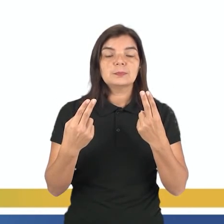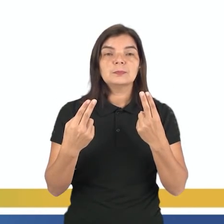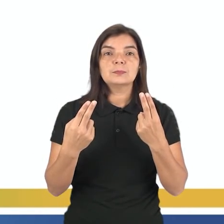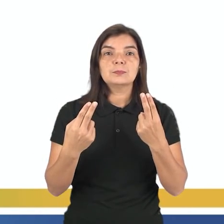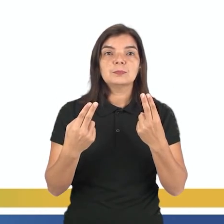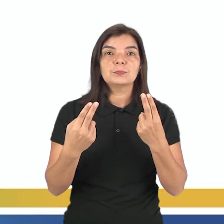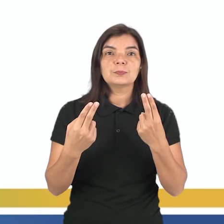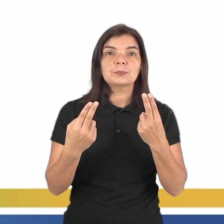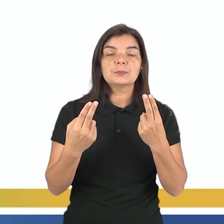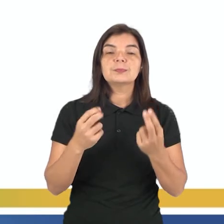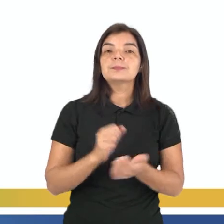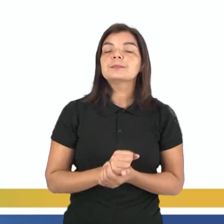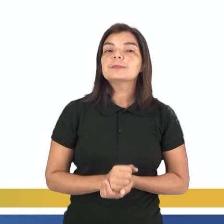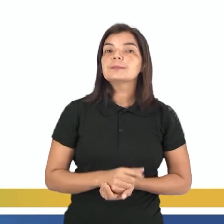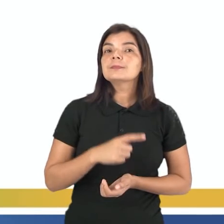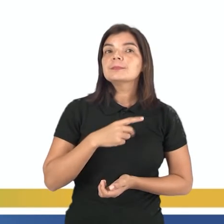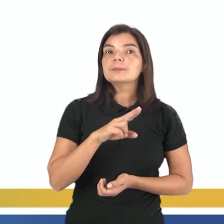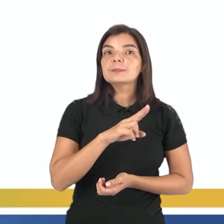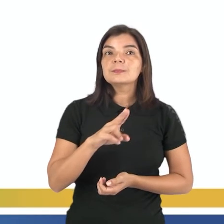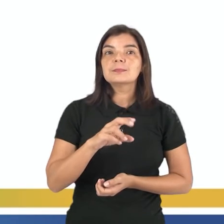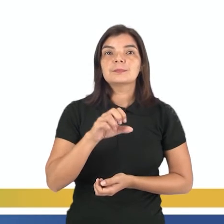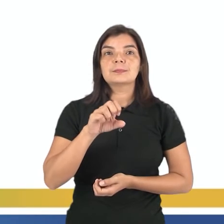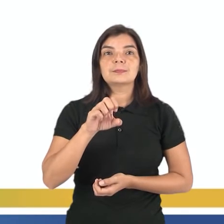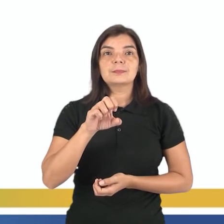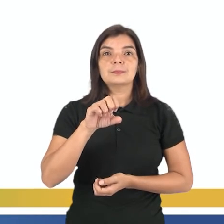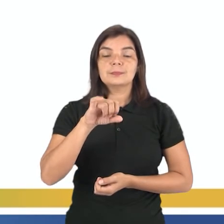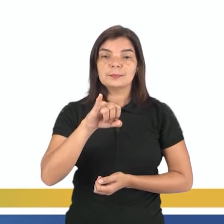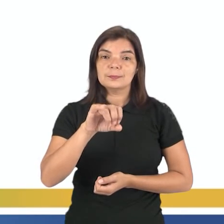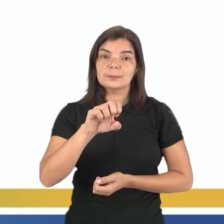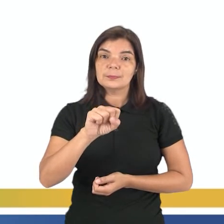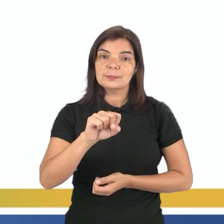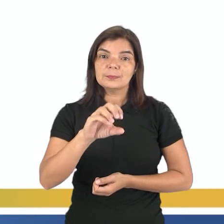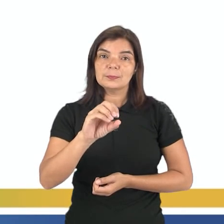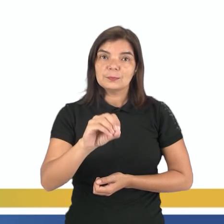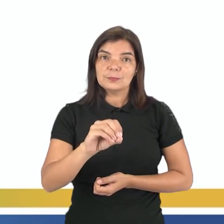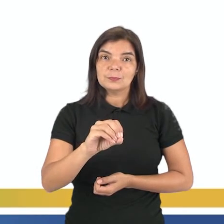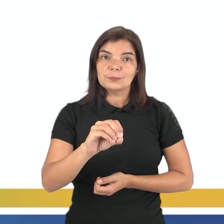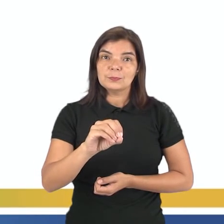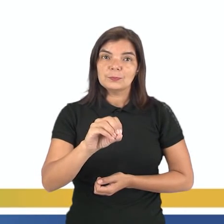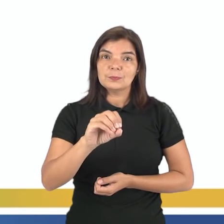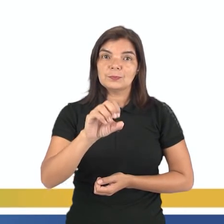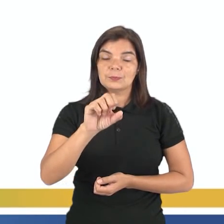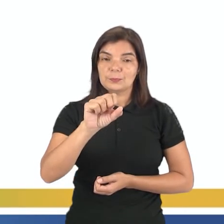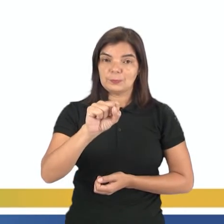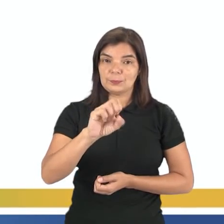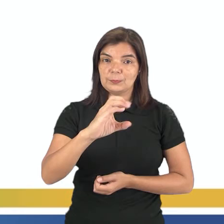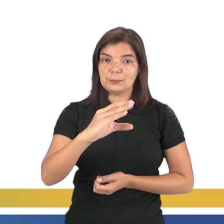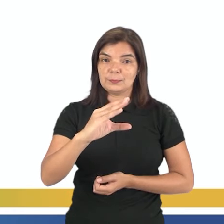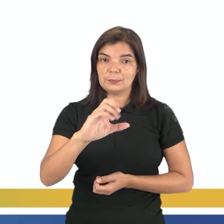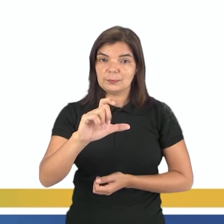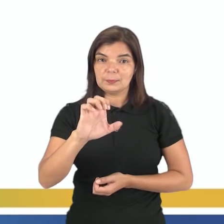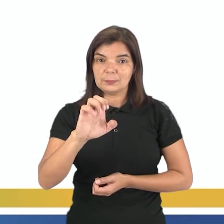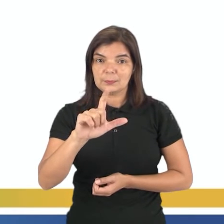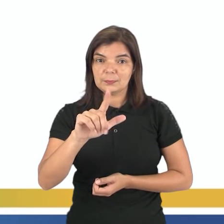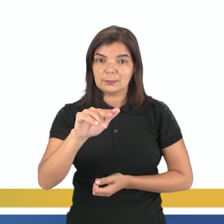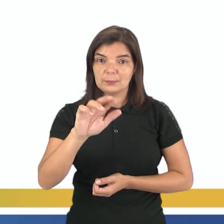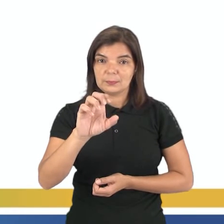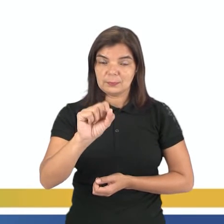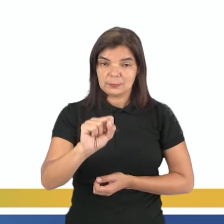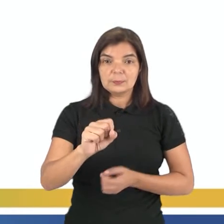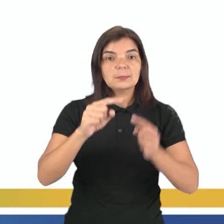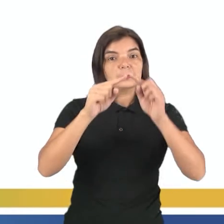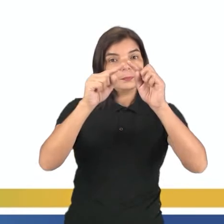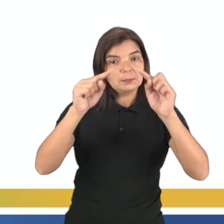com a mesma medida de comprimento, ele é chamado de isósceles. Lembrando que no triângulo isósceles, os ângulos